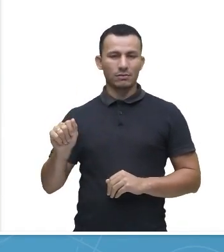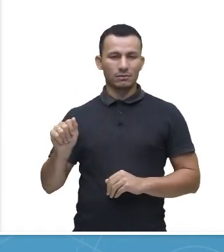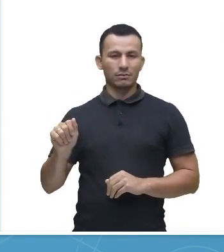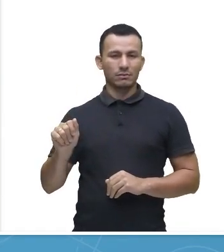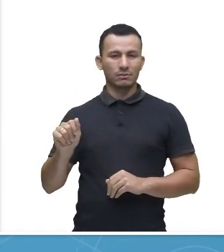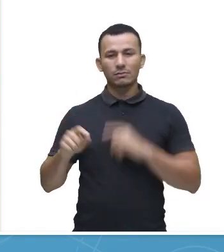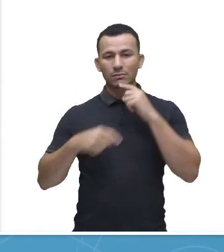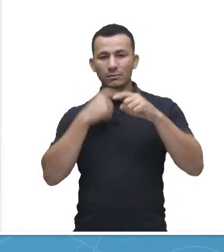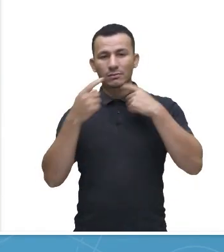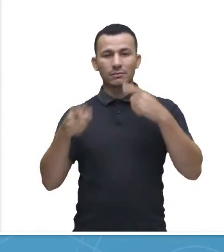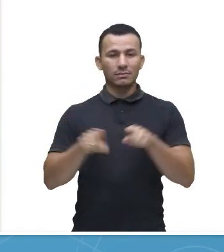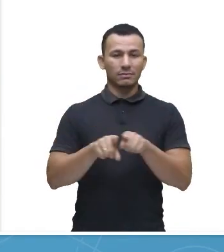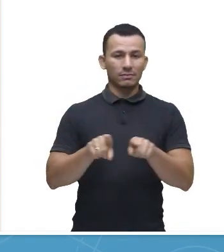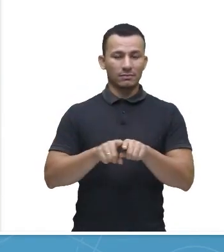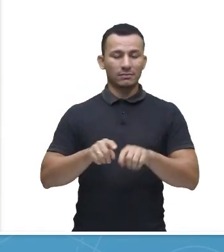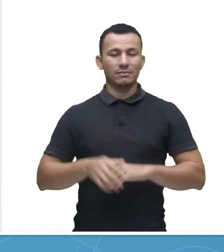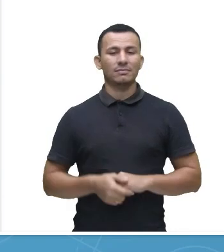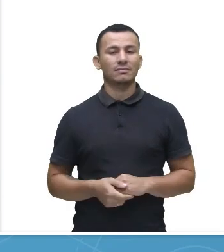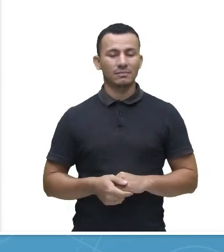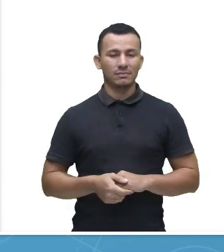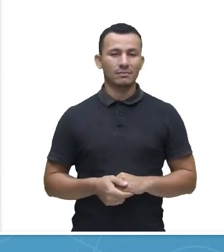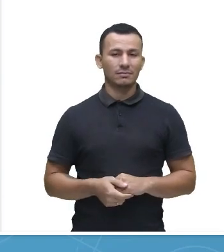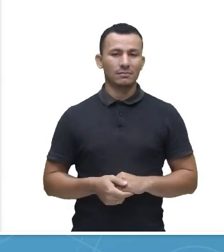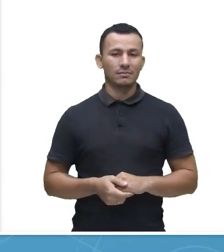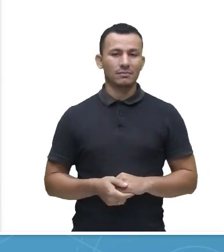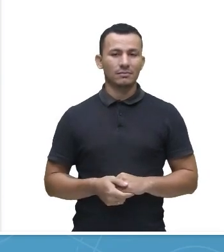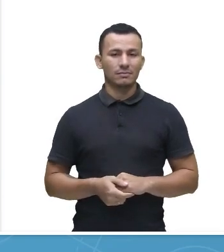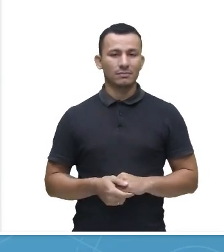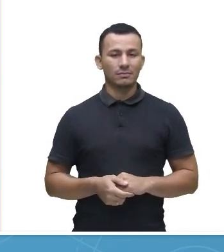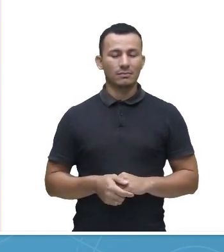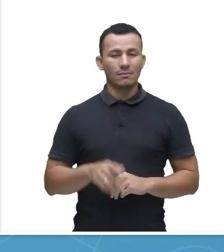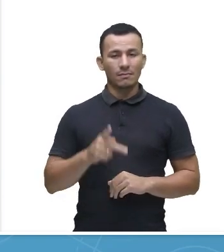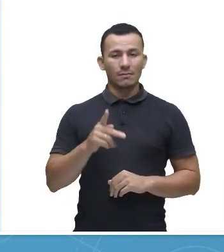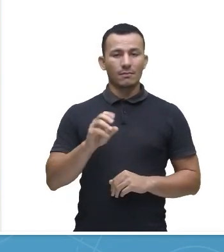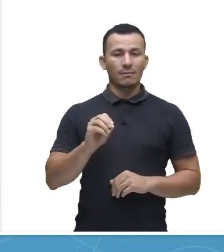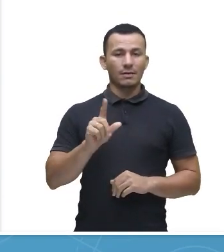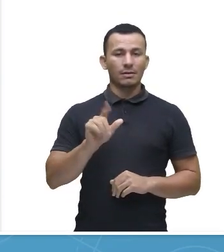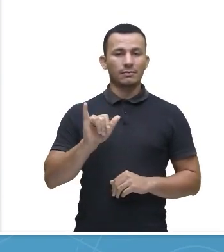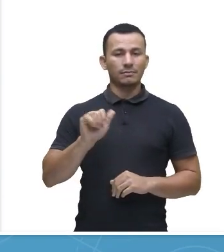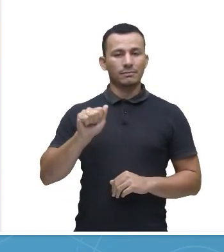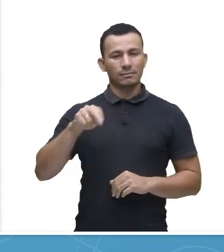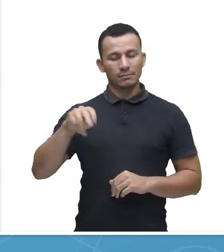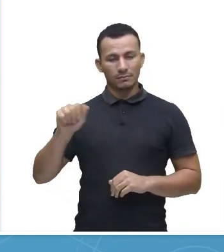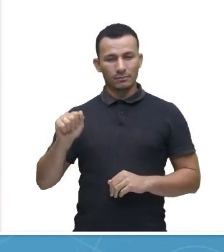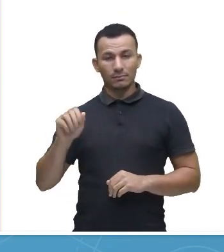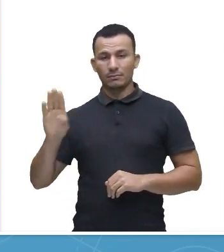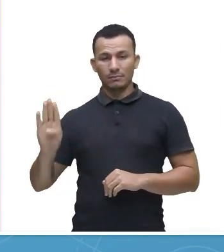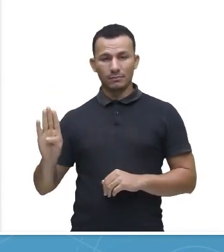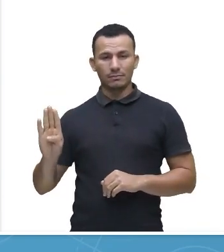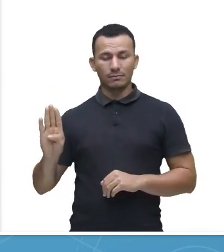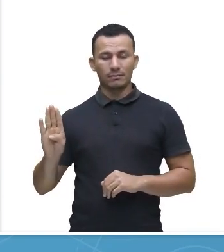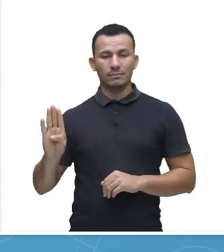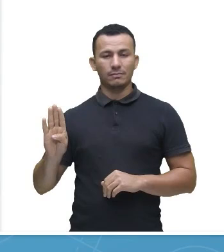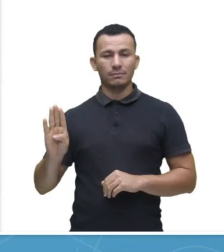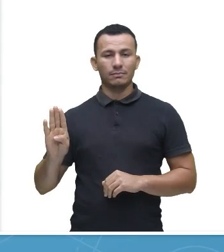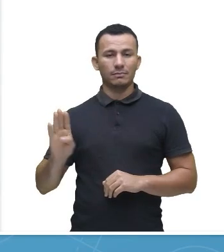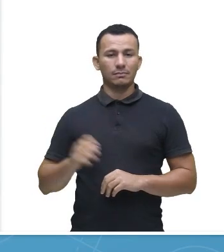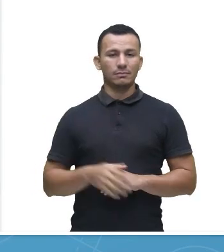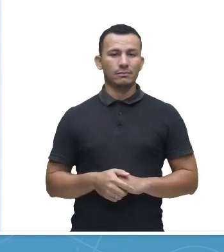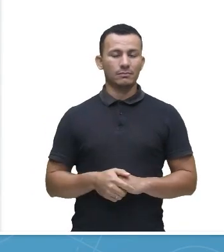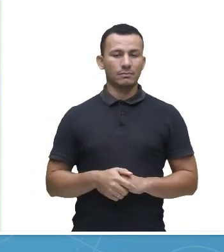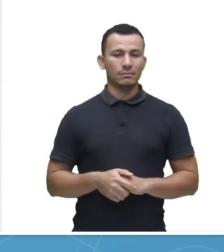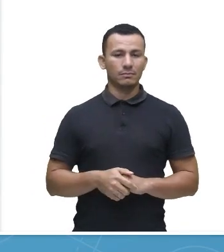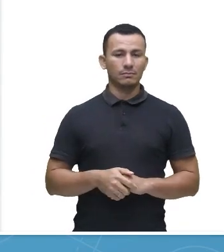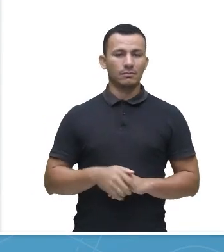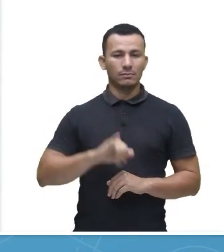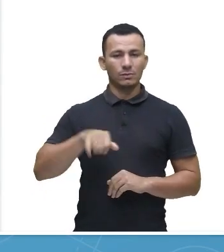Está na dúvida também, Maria Eduarda, né? Ok. Poliana decidiu a letra B, a Poliana. A Julie Mari.